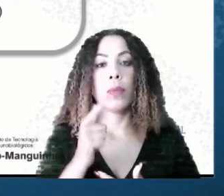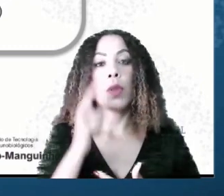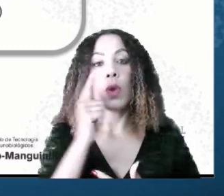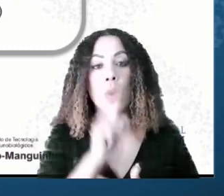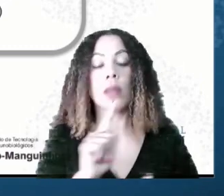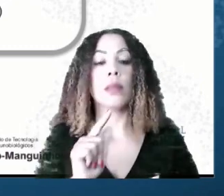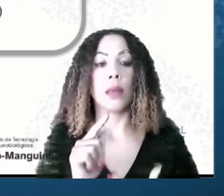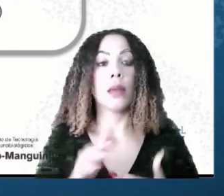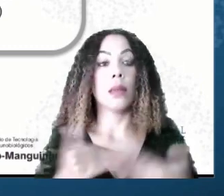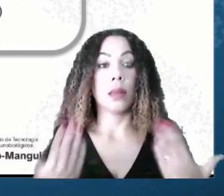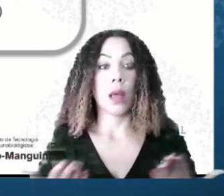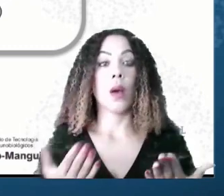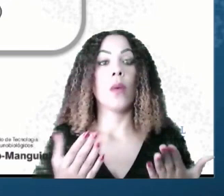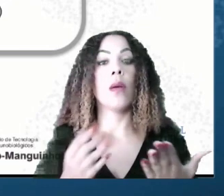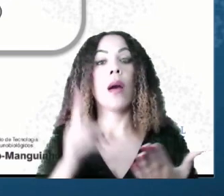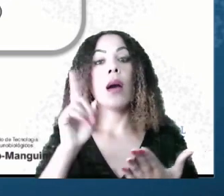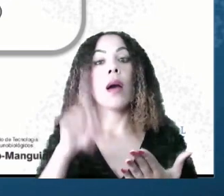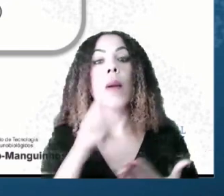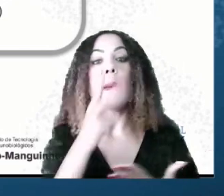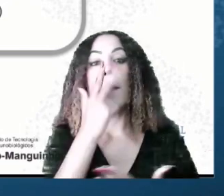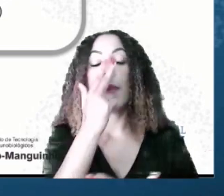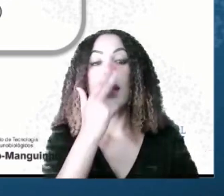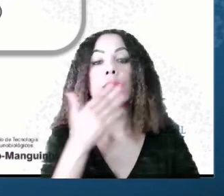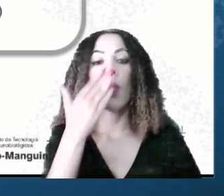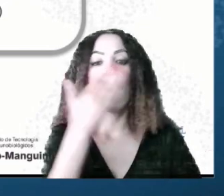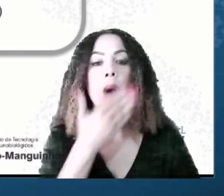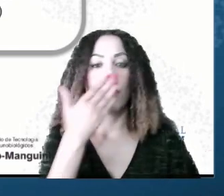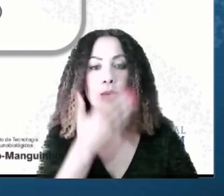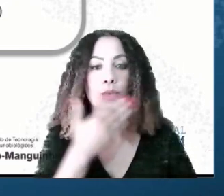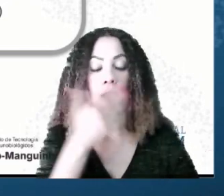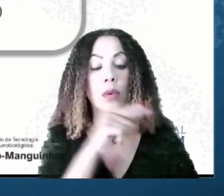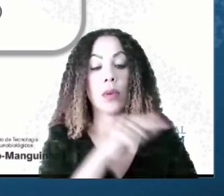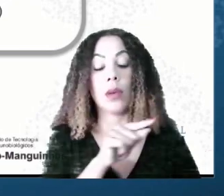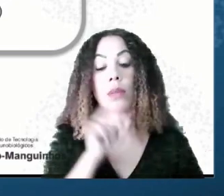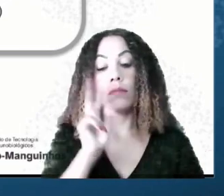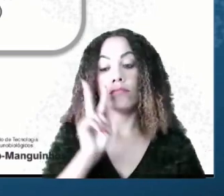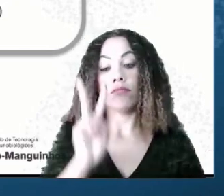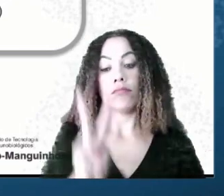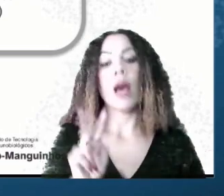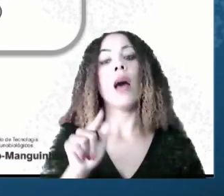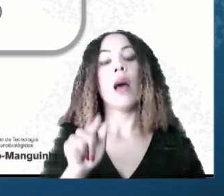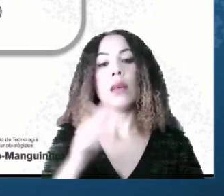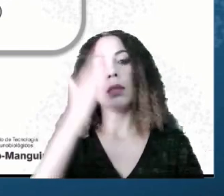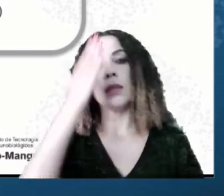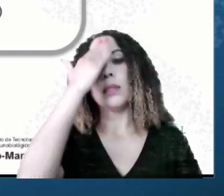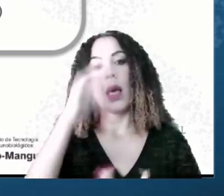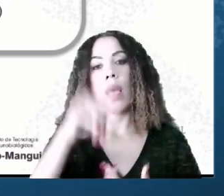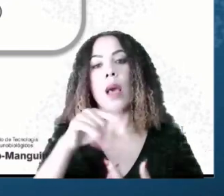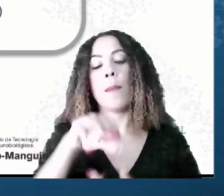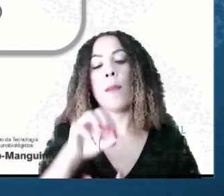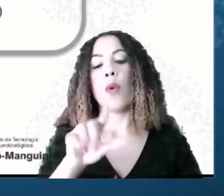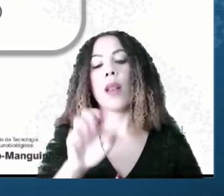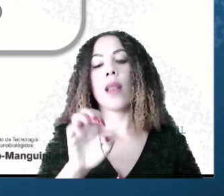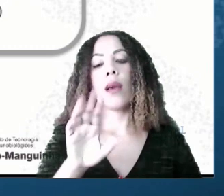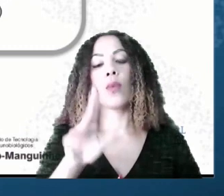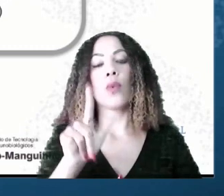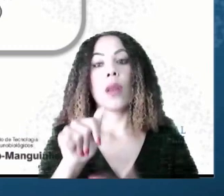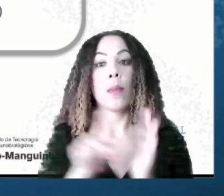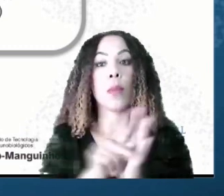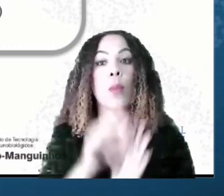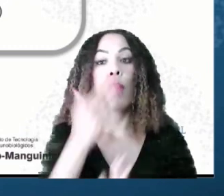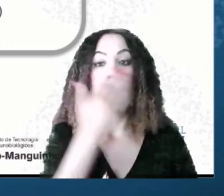Então, ele é basicamente um açúcar. Então, ele vai reconhecer a molécula de açúcar e